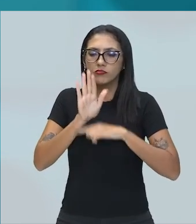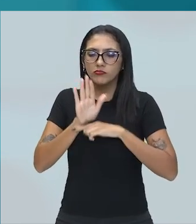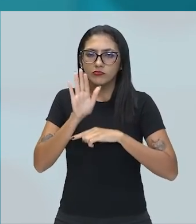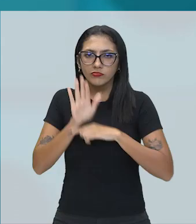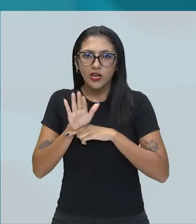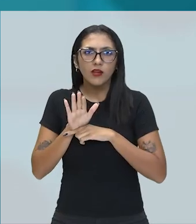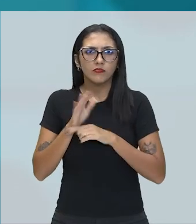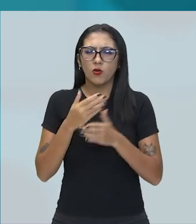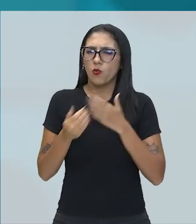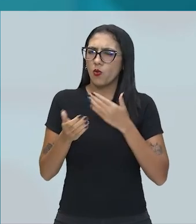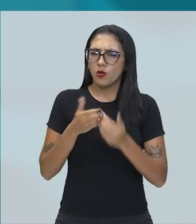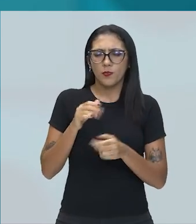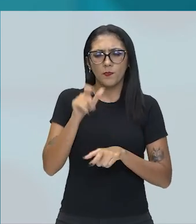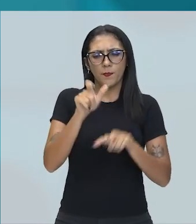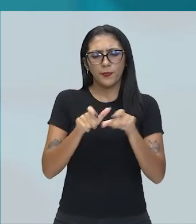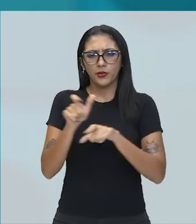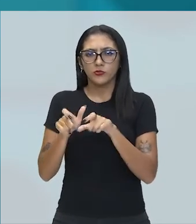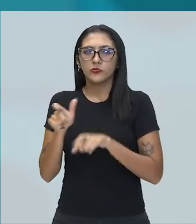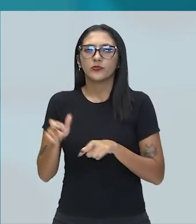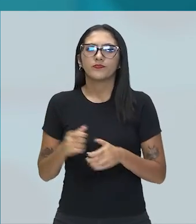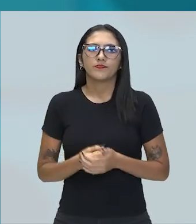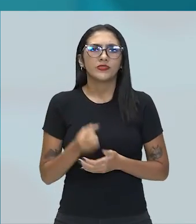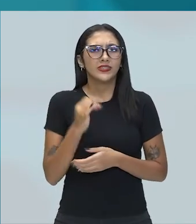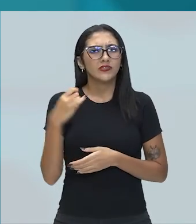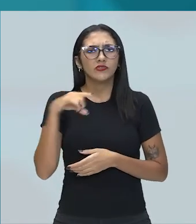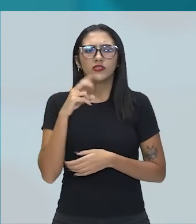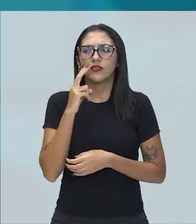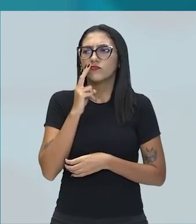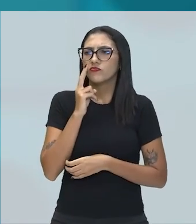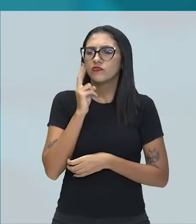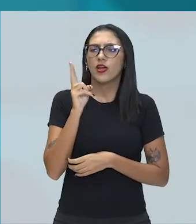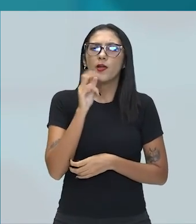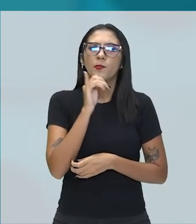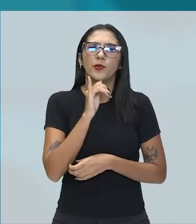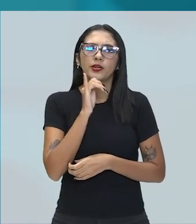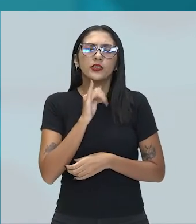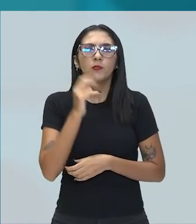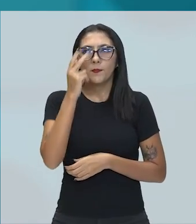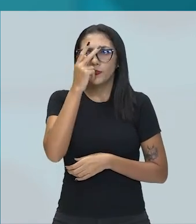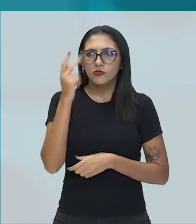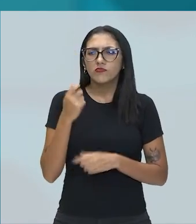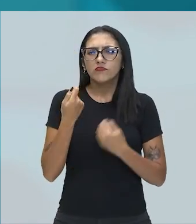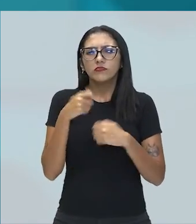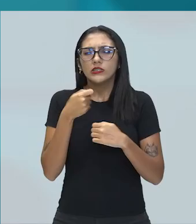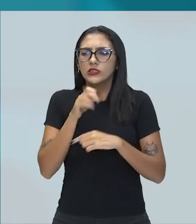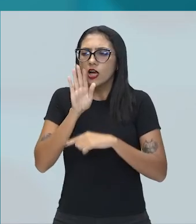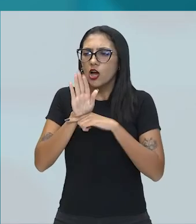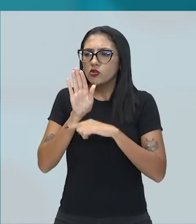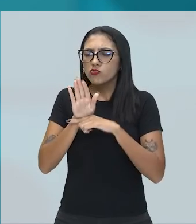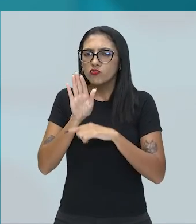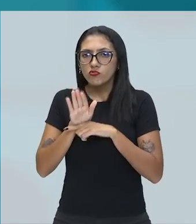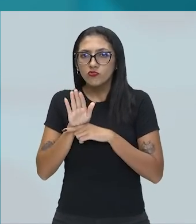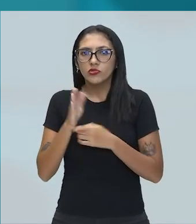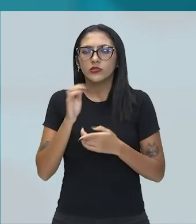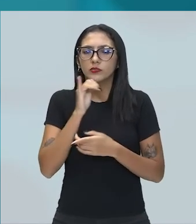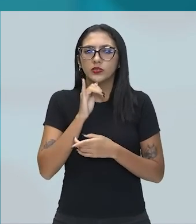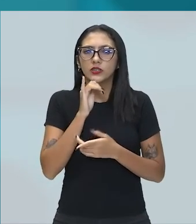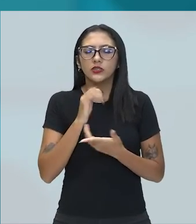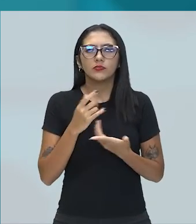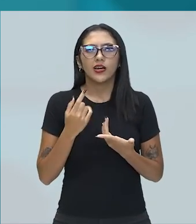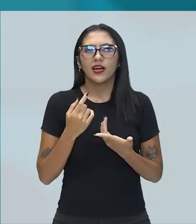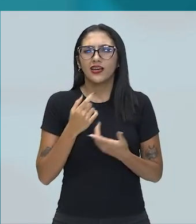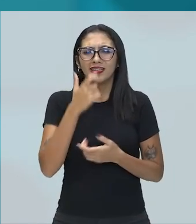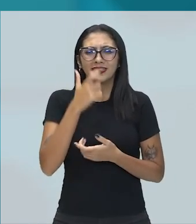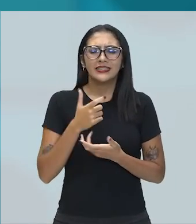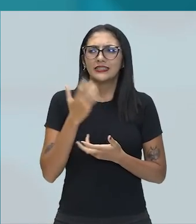a qualquer pessoa. Então, se você se deparar com alguém que esteja precisando de ajuda, por mais que você não lembre ou